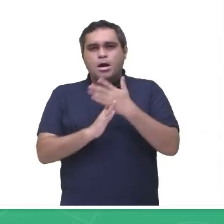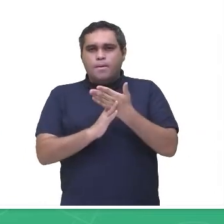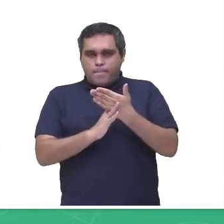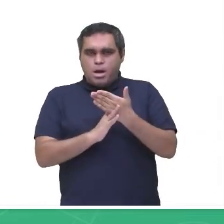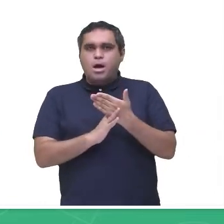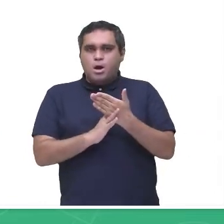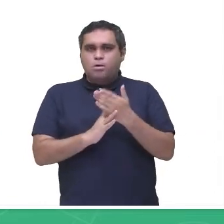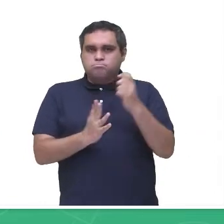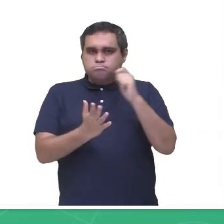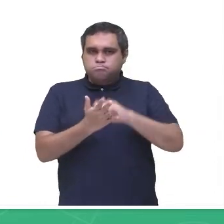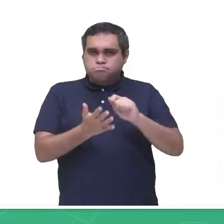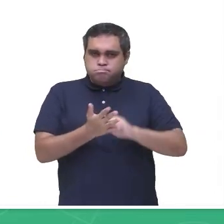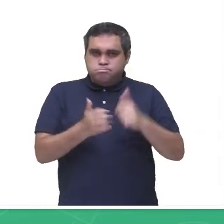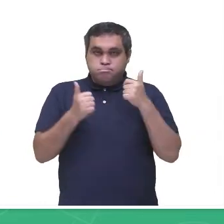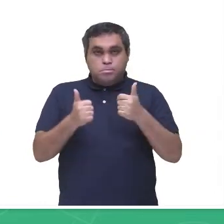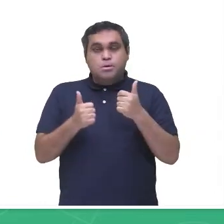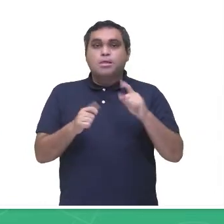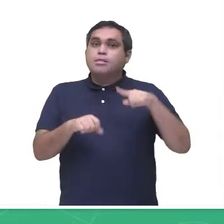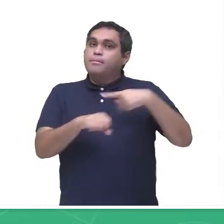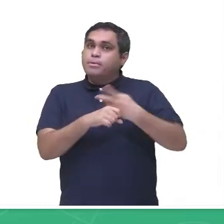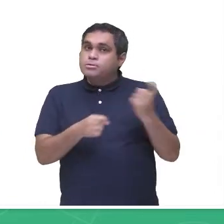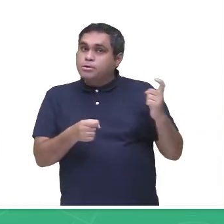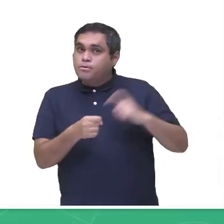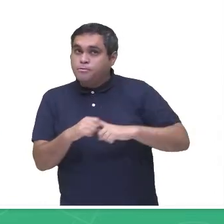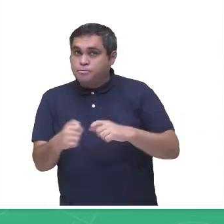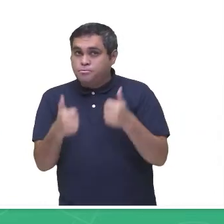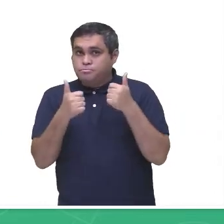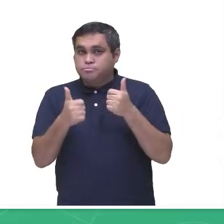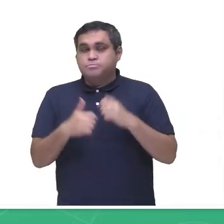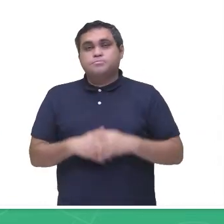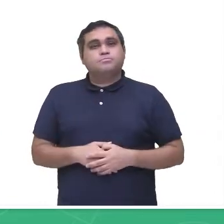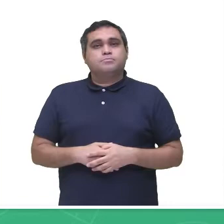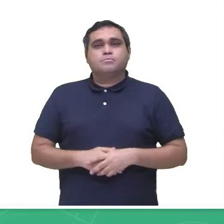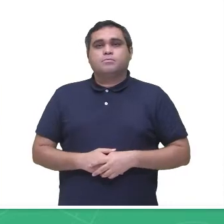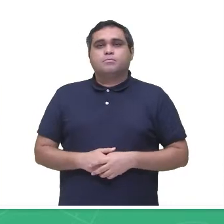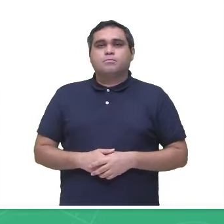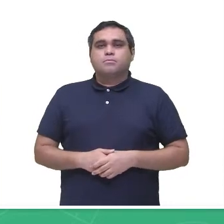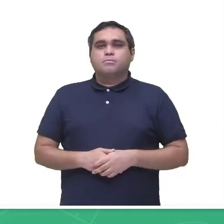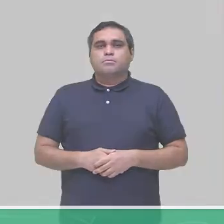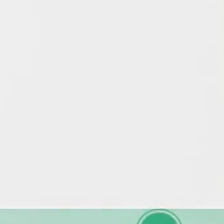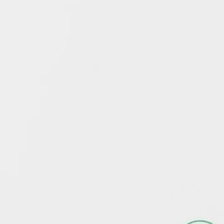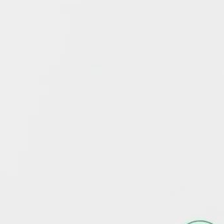artístico. Então, volto com vocês daqui a pouquinho na nossa interatividade.